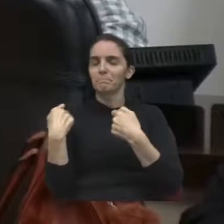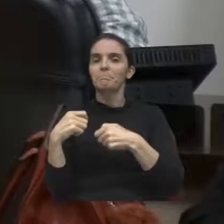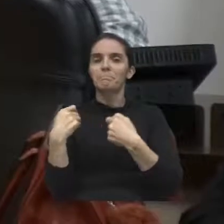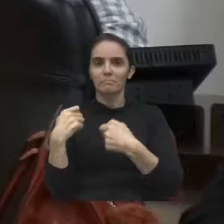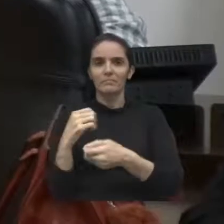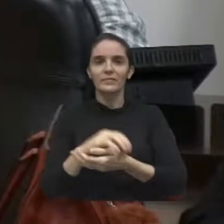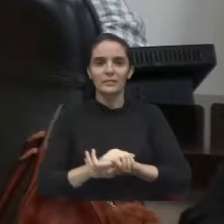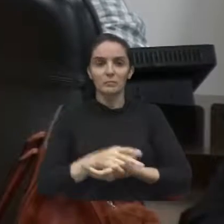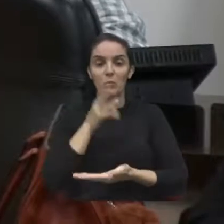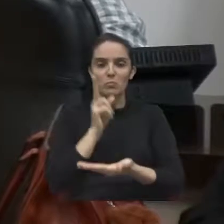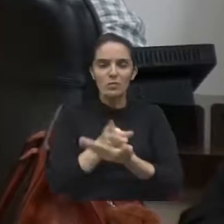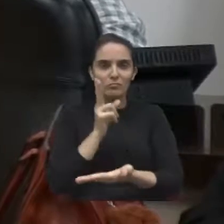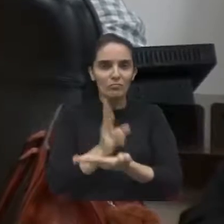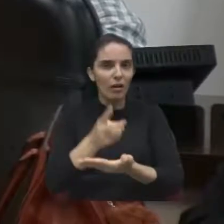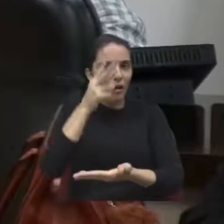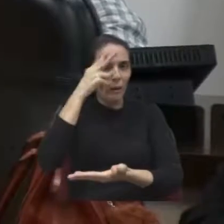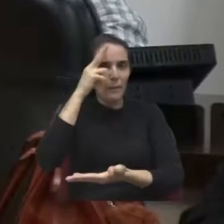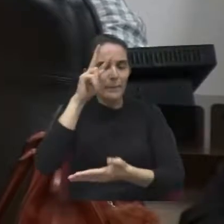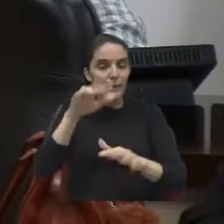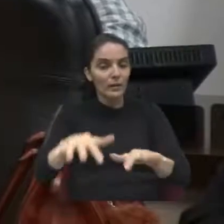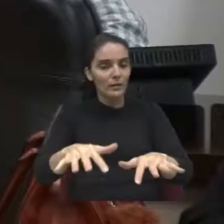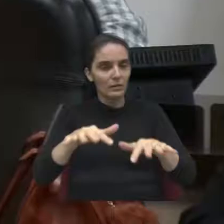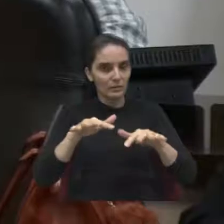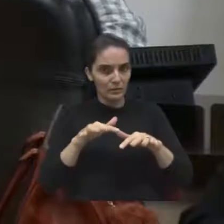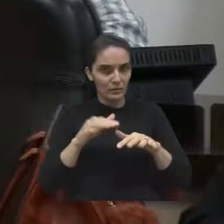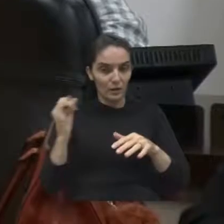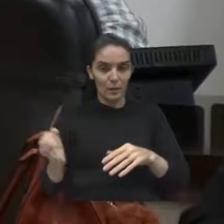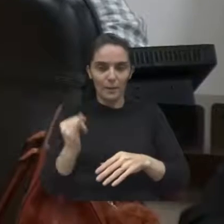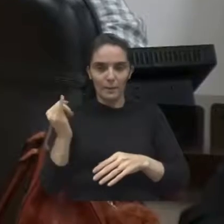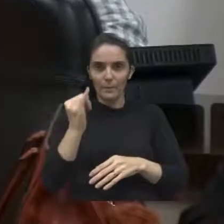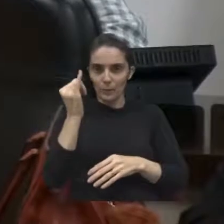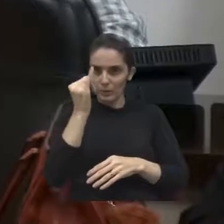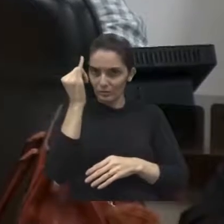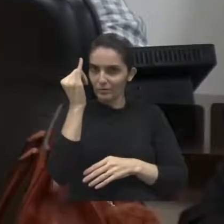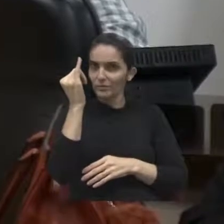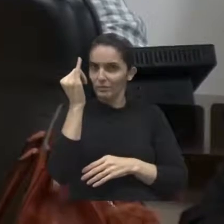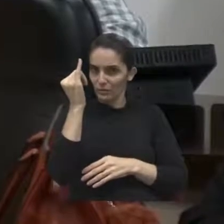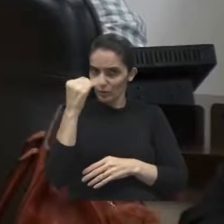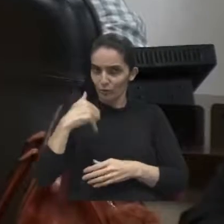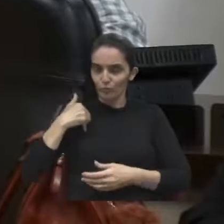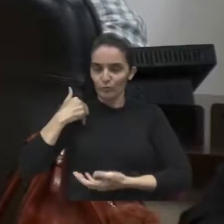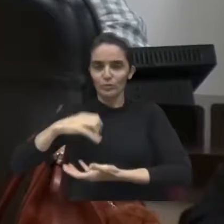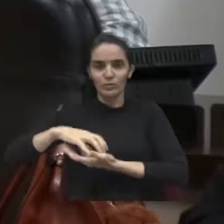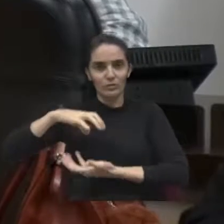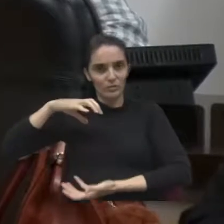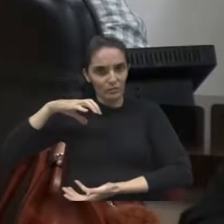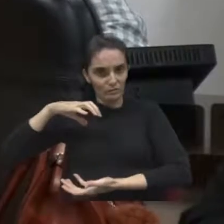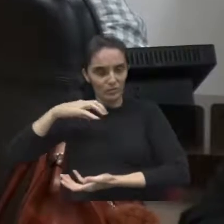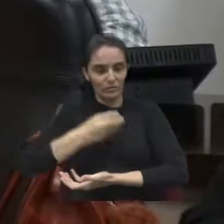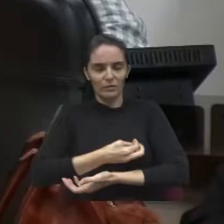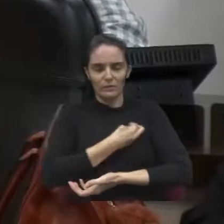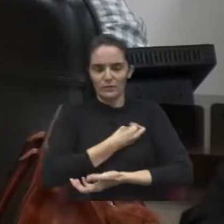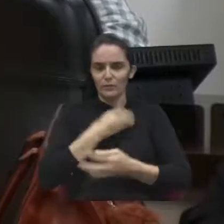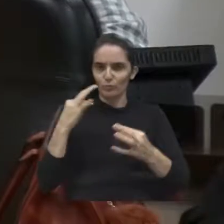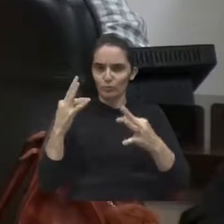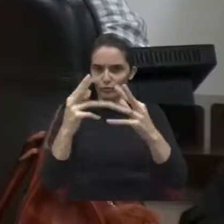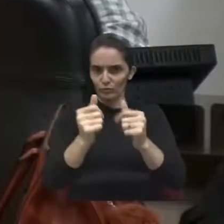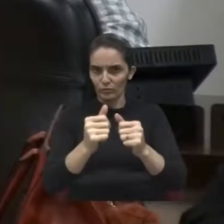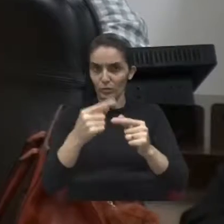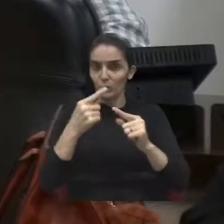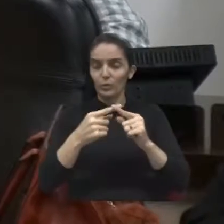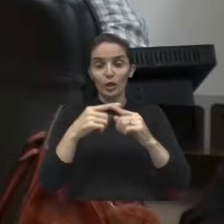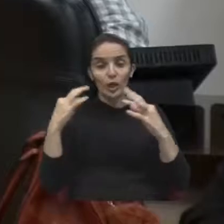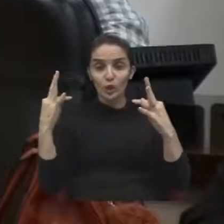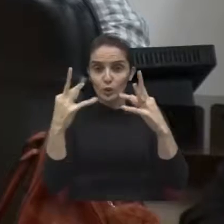estar lembrando nesse parlamento da importância dos nossos idosos na nossa vida, porque se nós ficamos idosos é porque nós